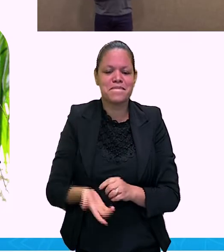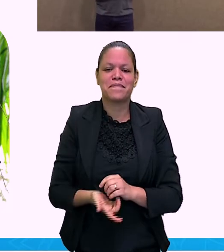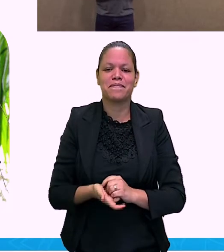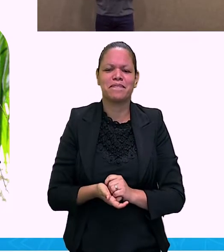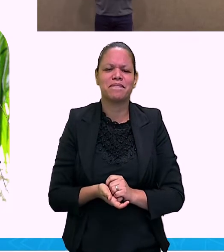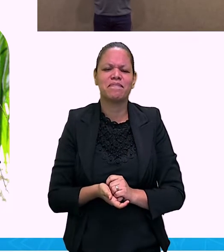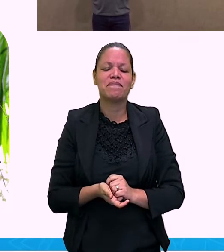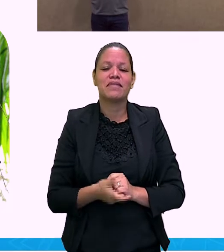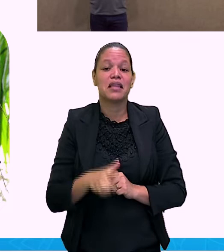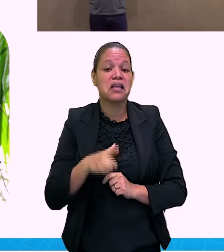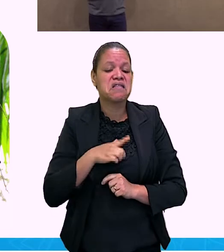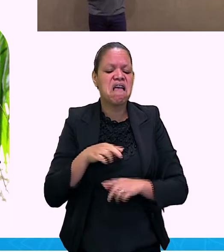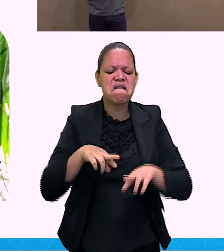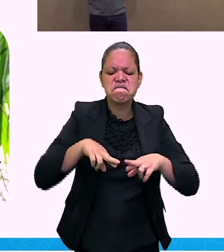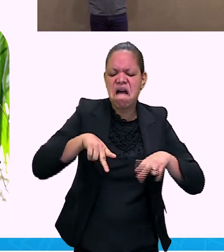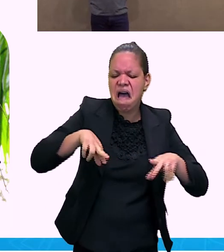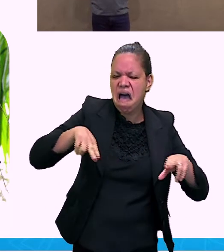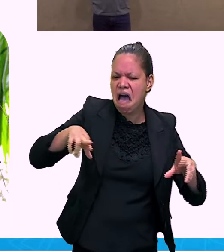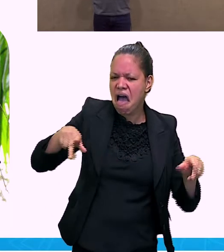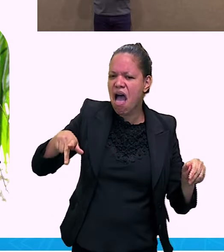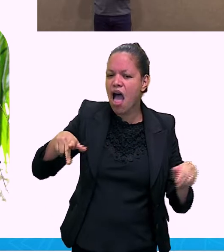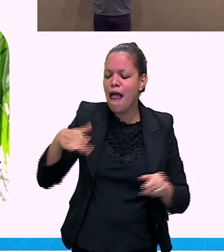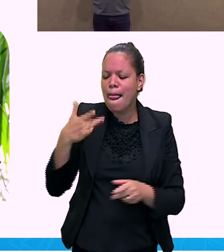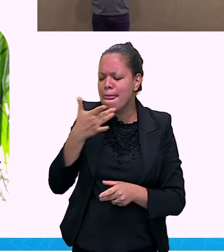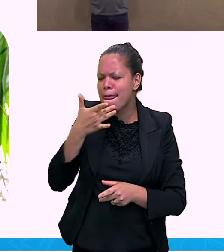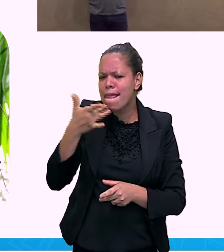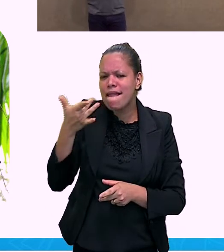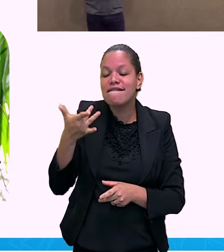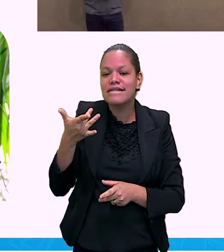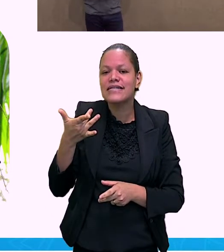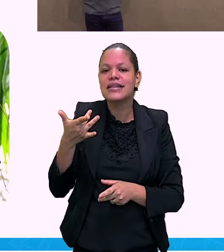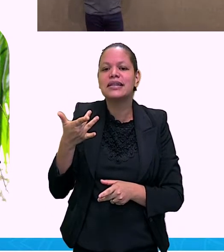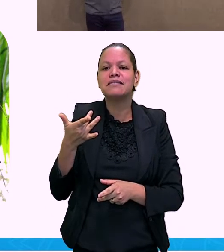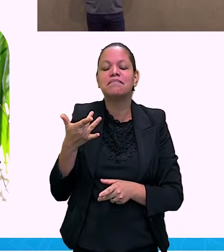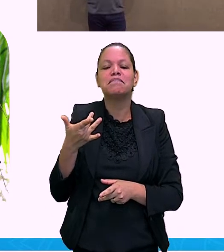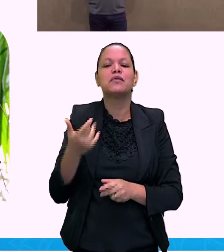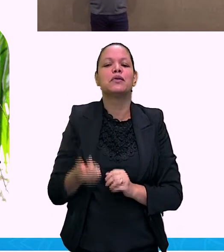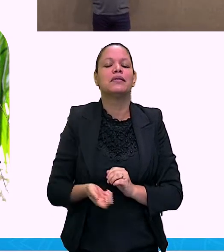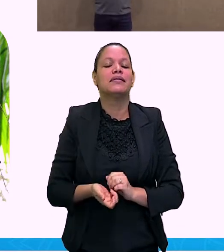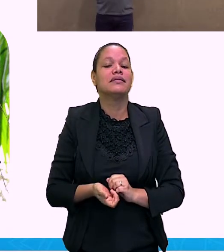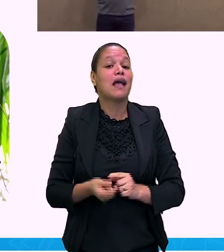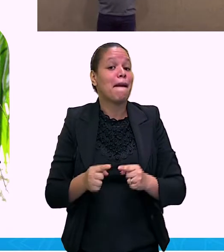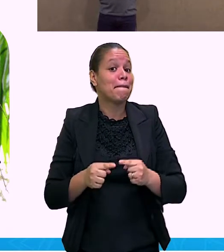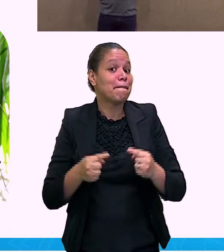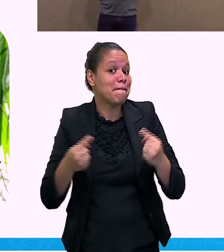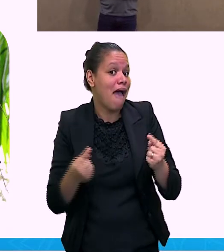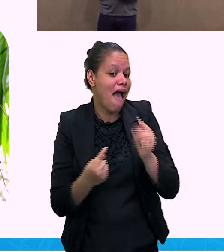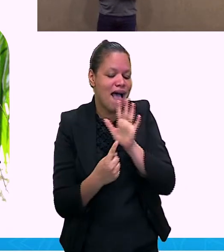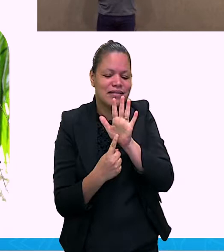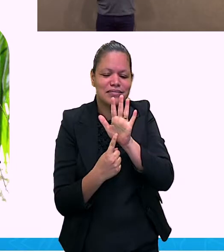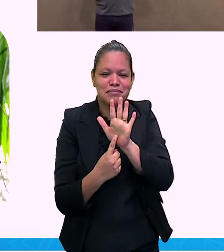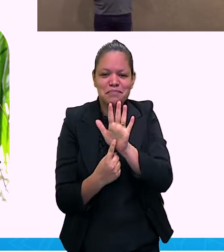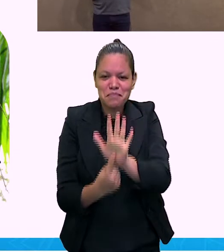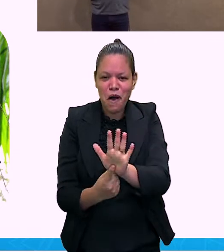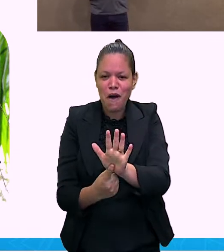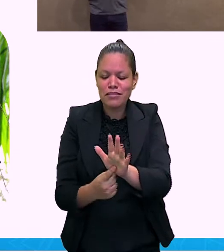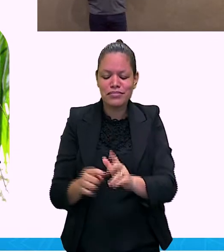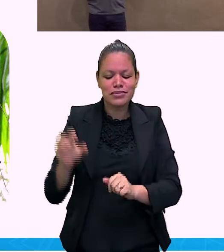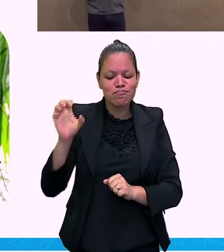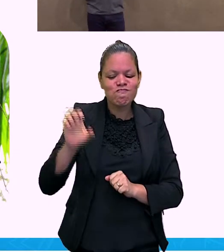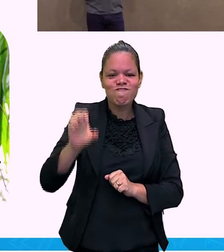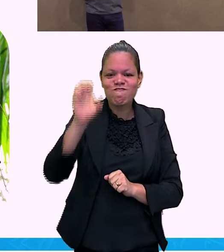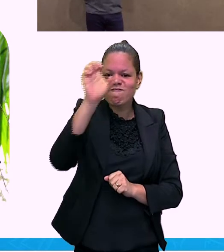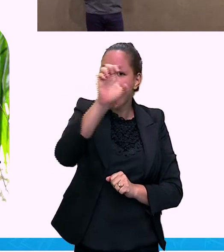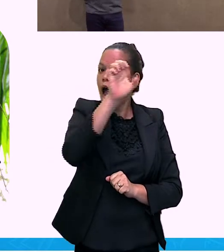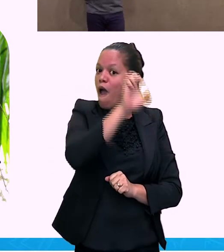algumas variações de sabores, a gente incrementa com outros elementos, mas representa, e olha só, lá do norte a